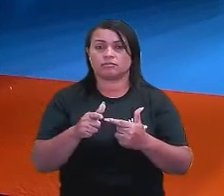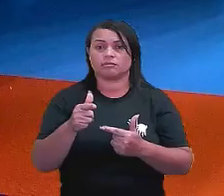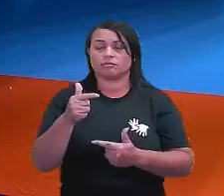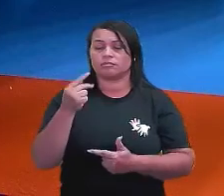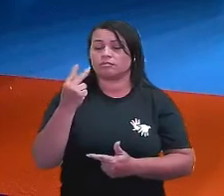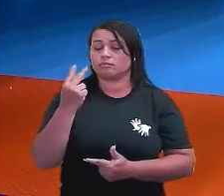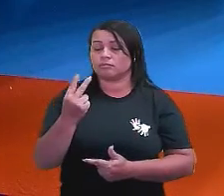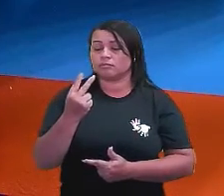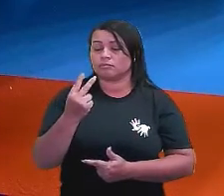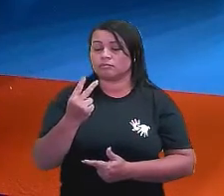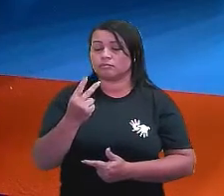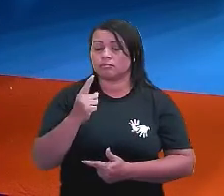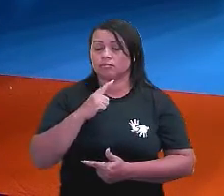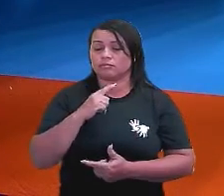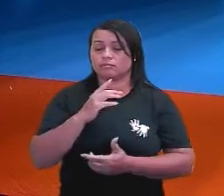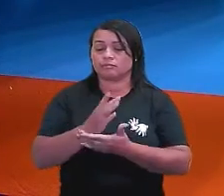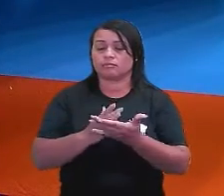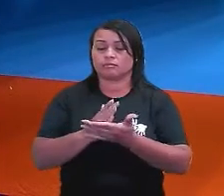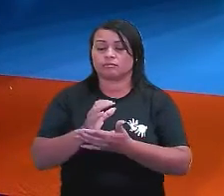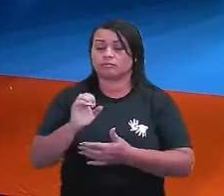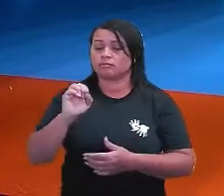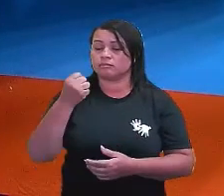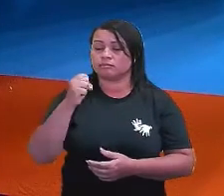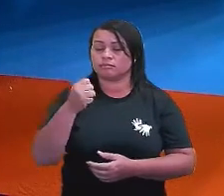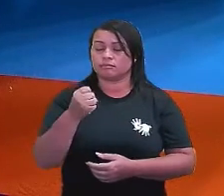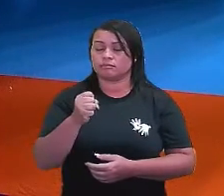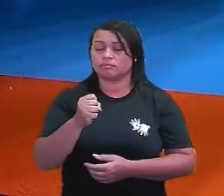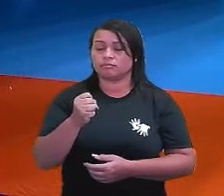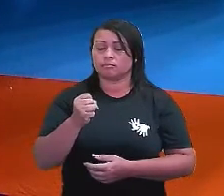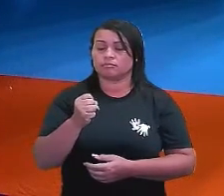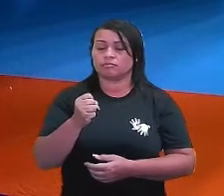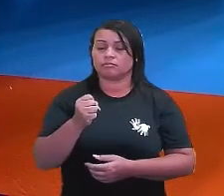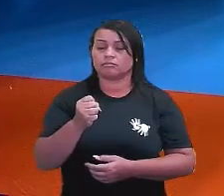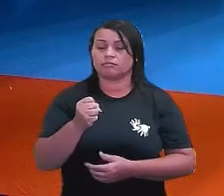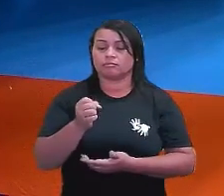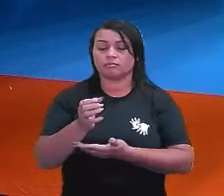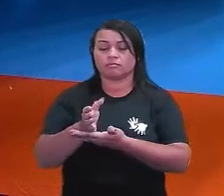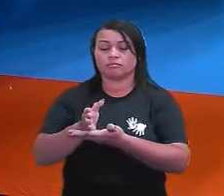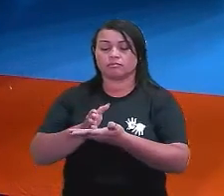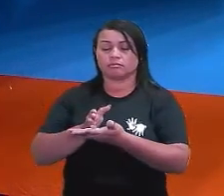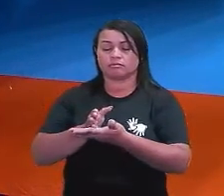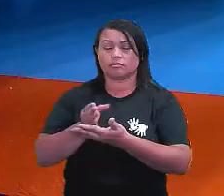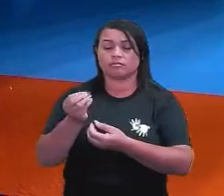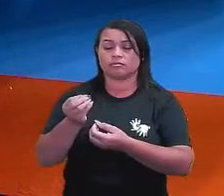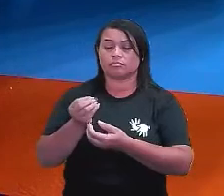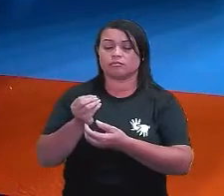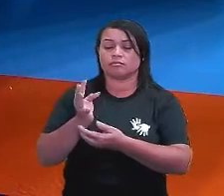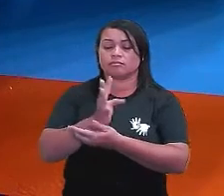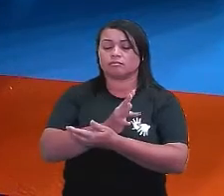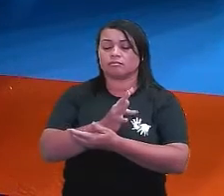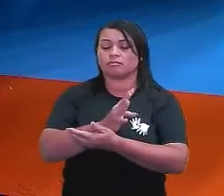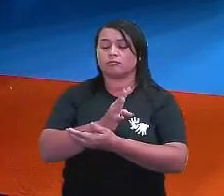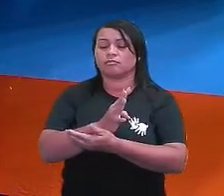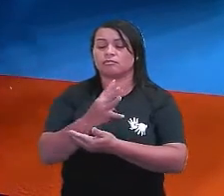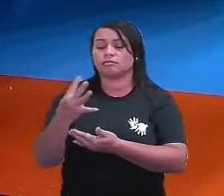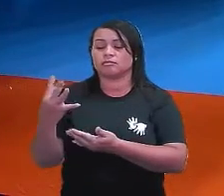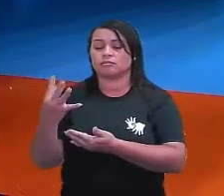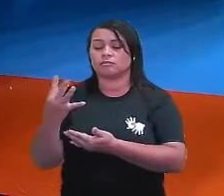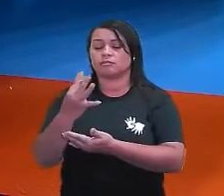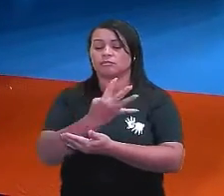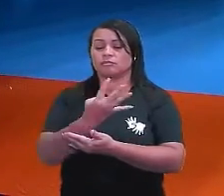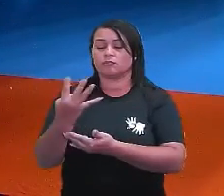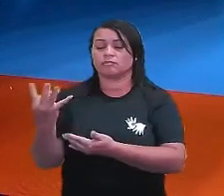dar a metade. Então, eu peguei 8, dividi no meio, e aí ficou 4 para um, 4 para